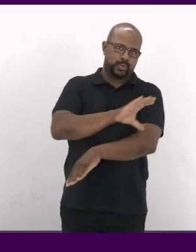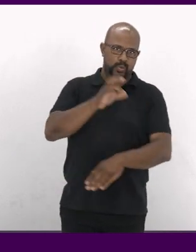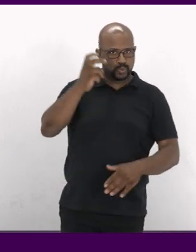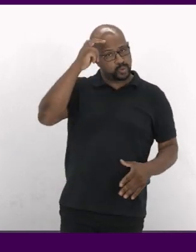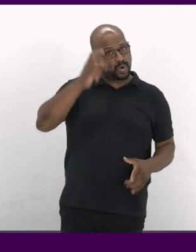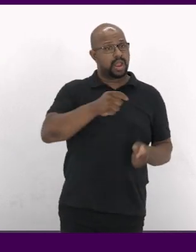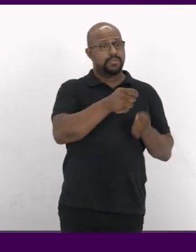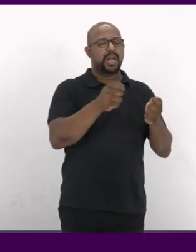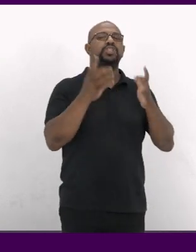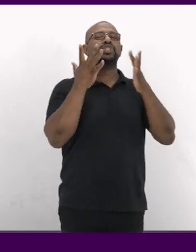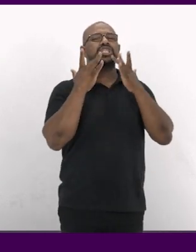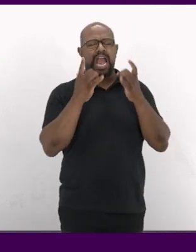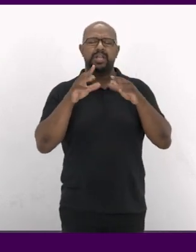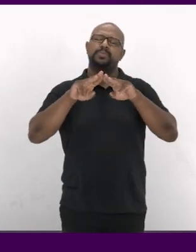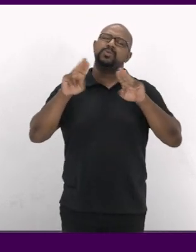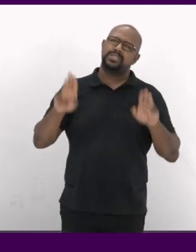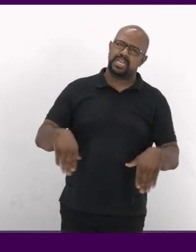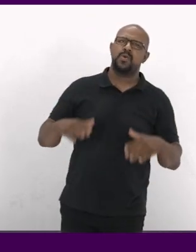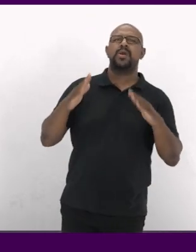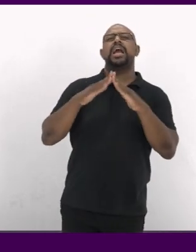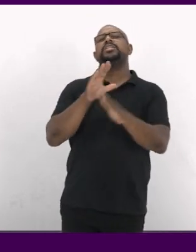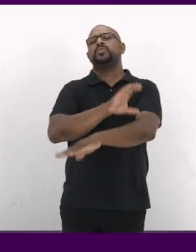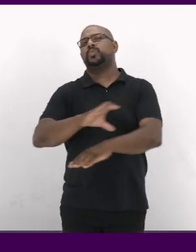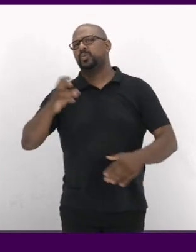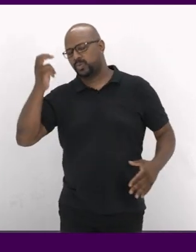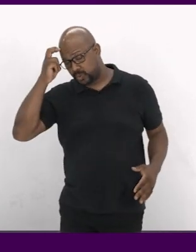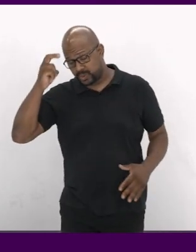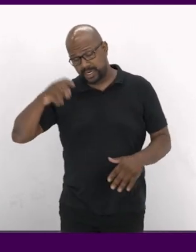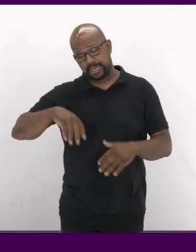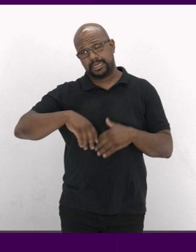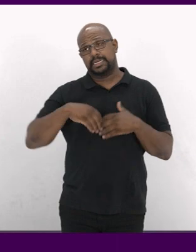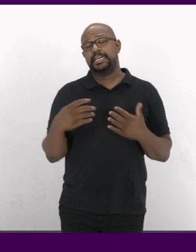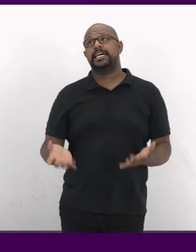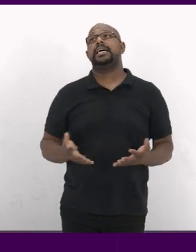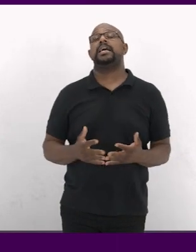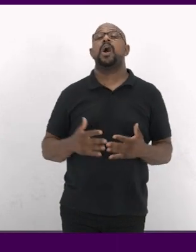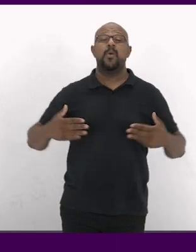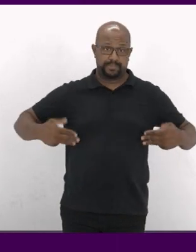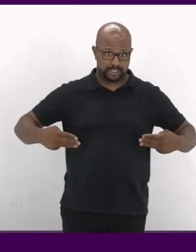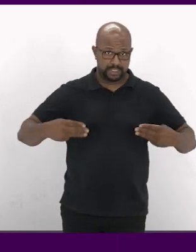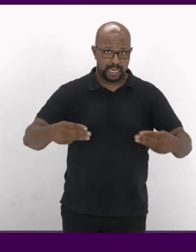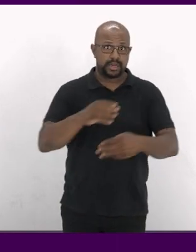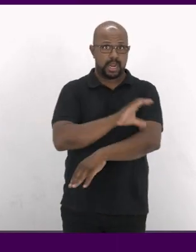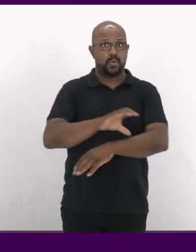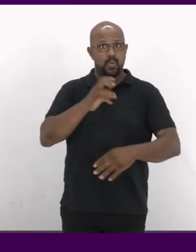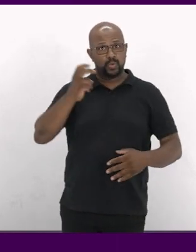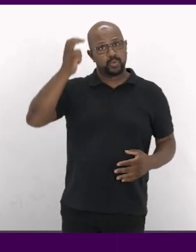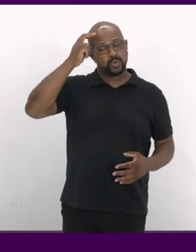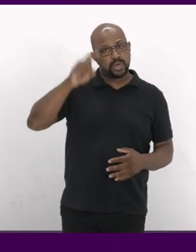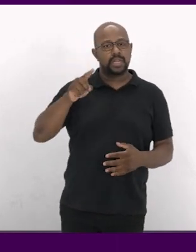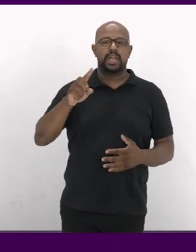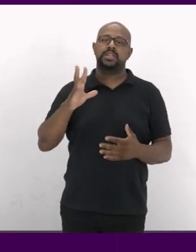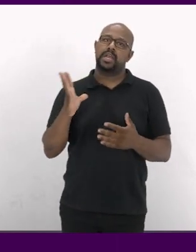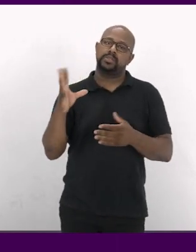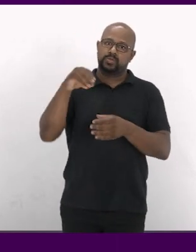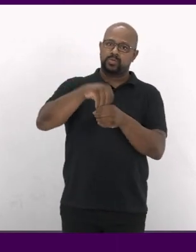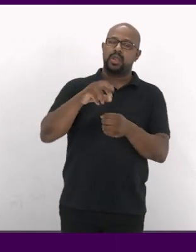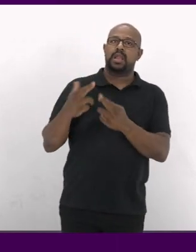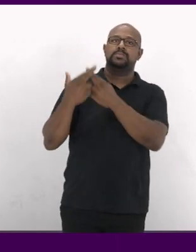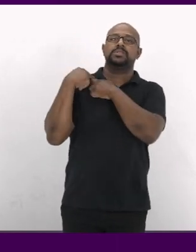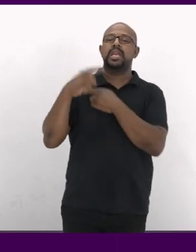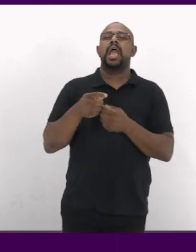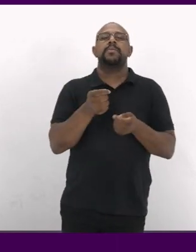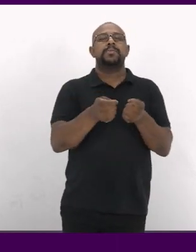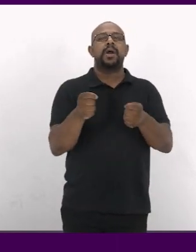estaduais de cultura, que mantêm seus teatros, museus, casas de cultura. O Ministério da Cultura, que dentre suas atribuições